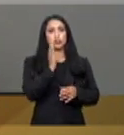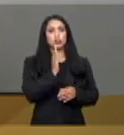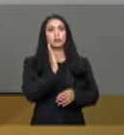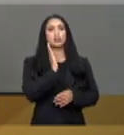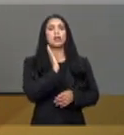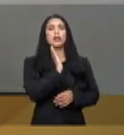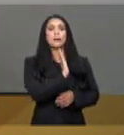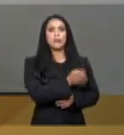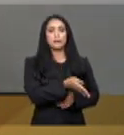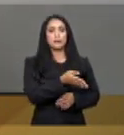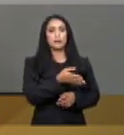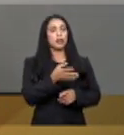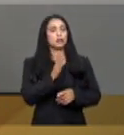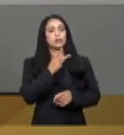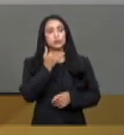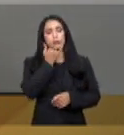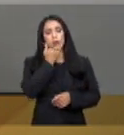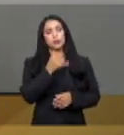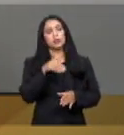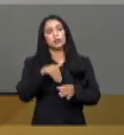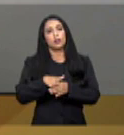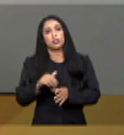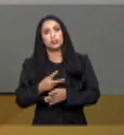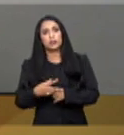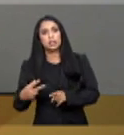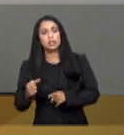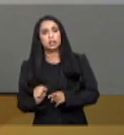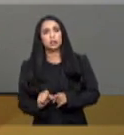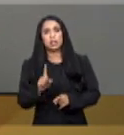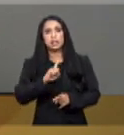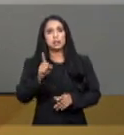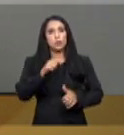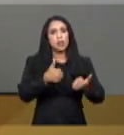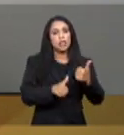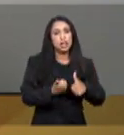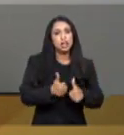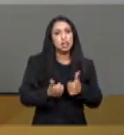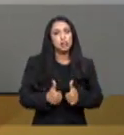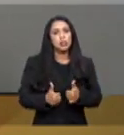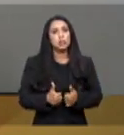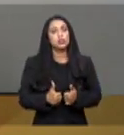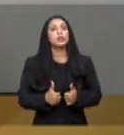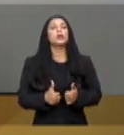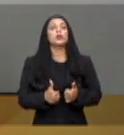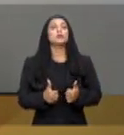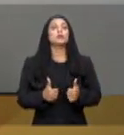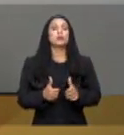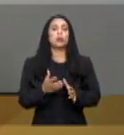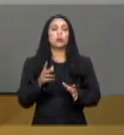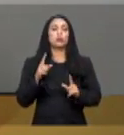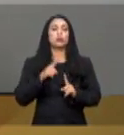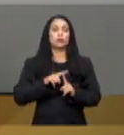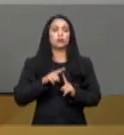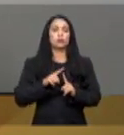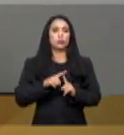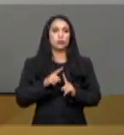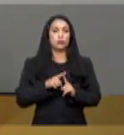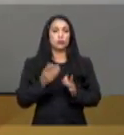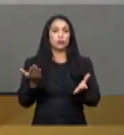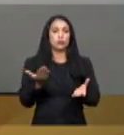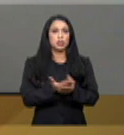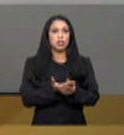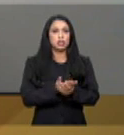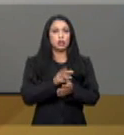teria deixado de analisar a similitude entre o presente caso e os recursos